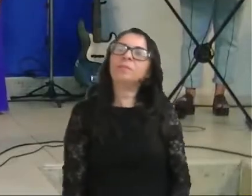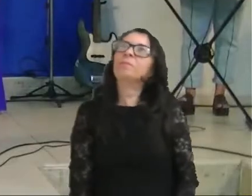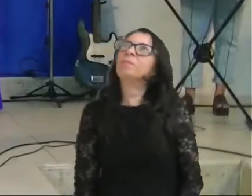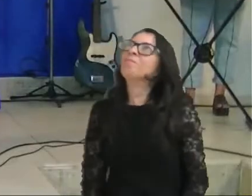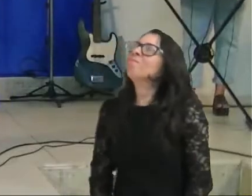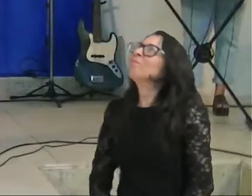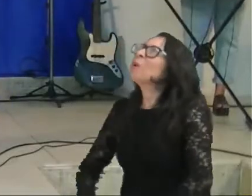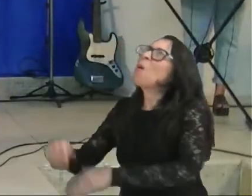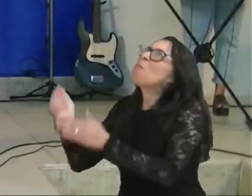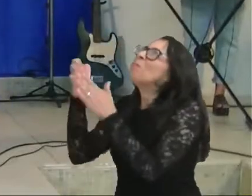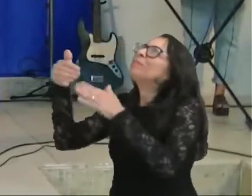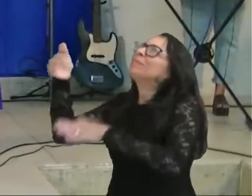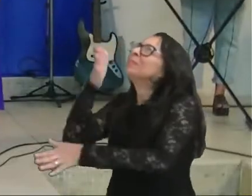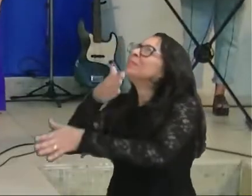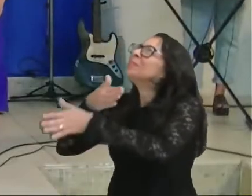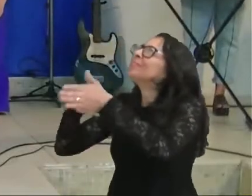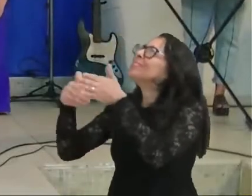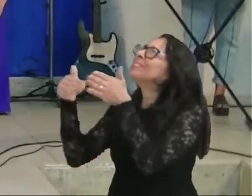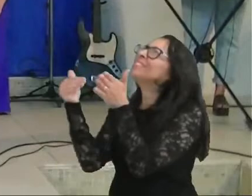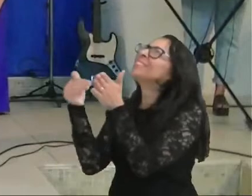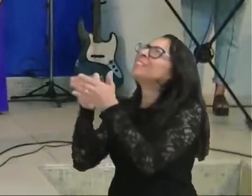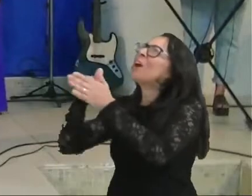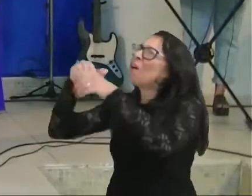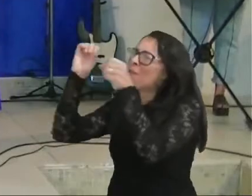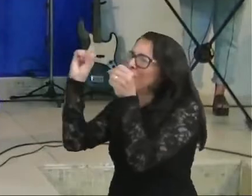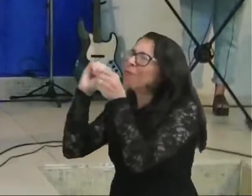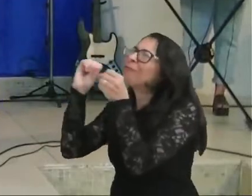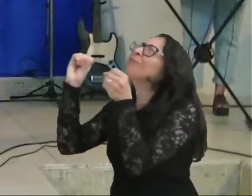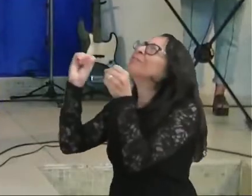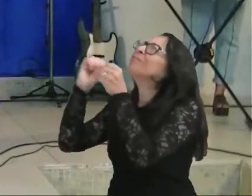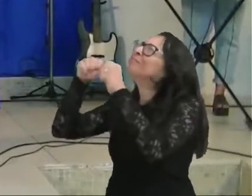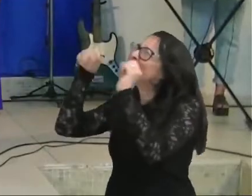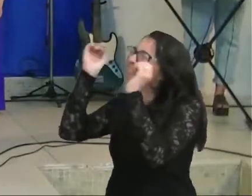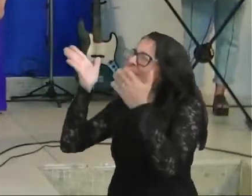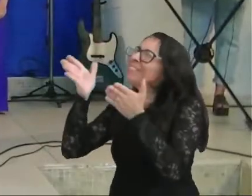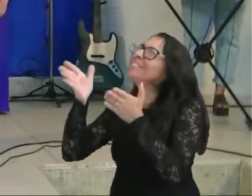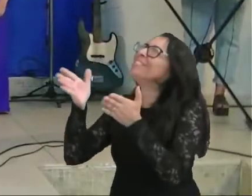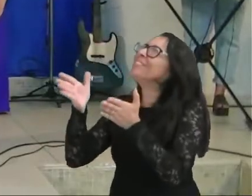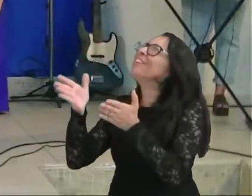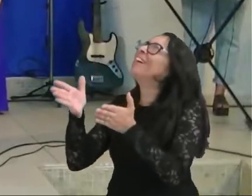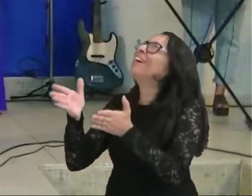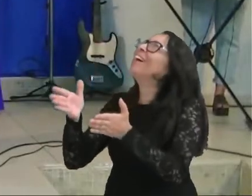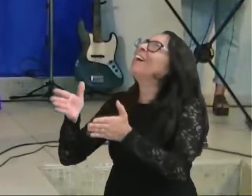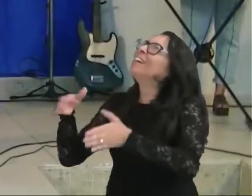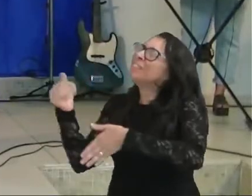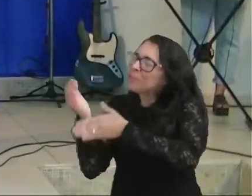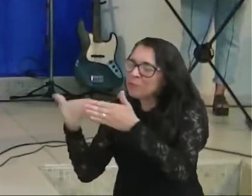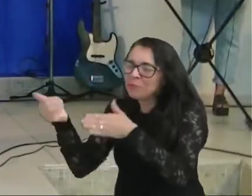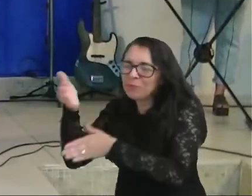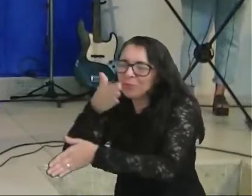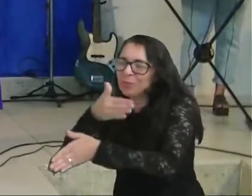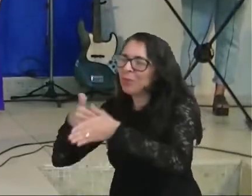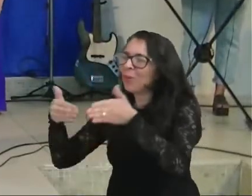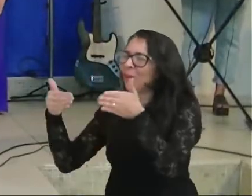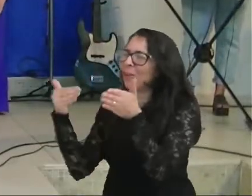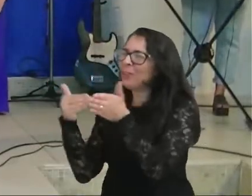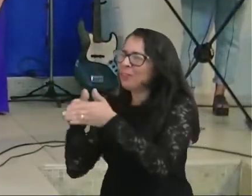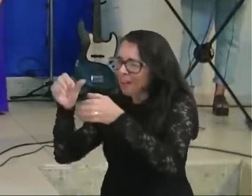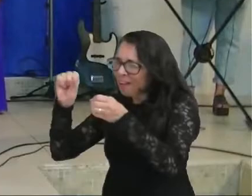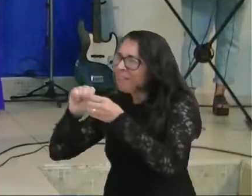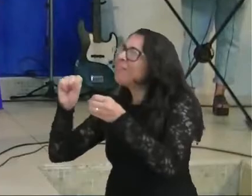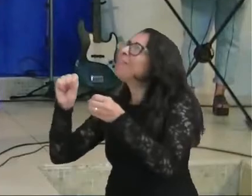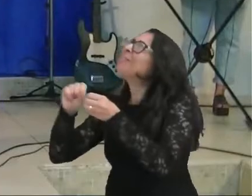Por tudo que tens feito, por tudo que